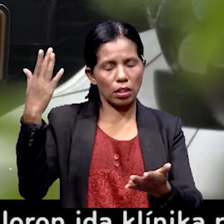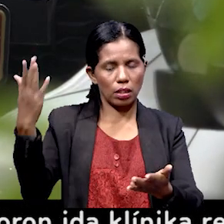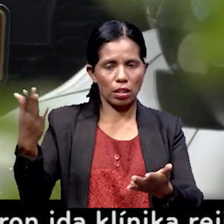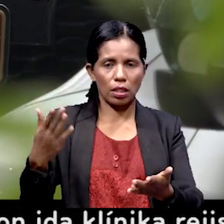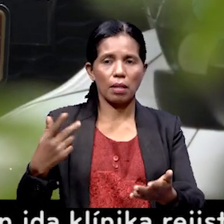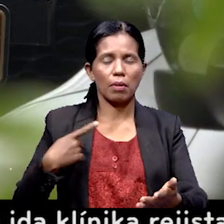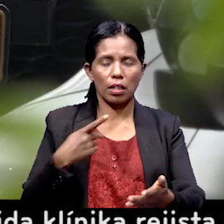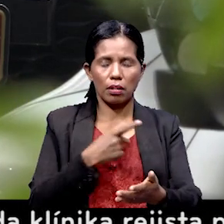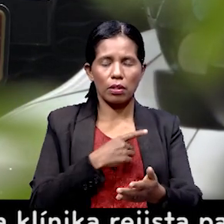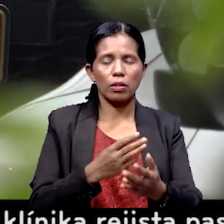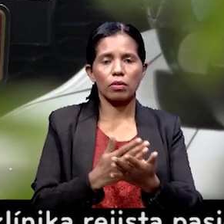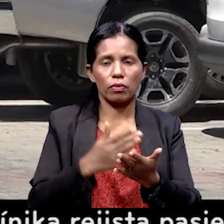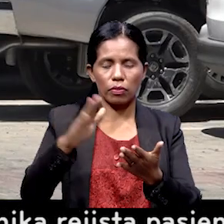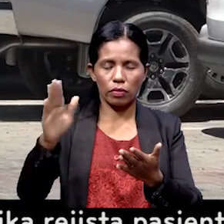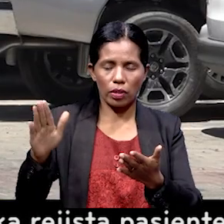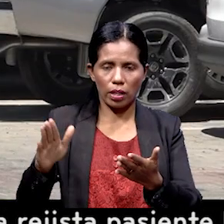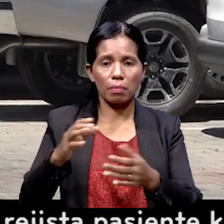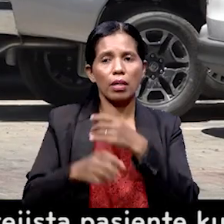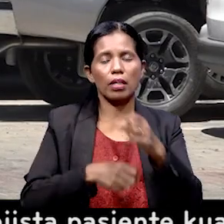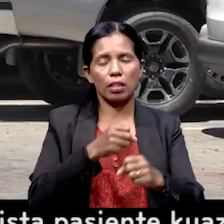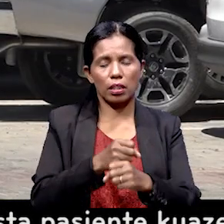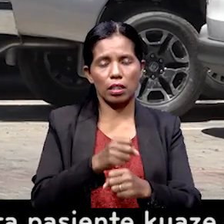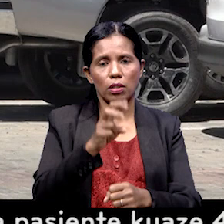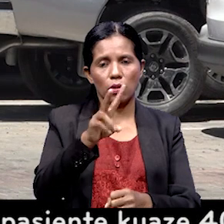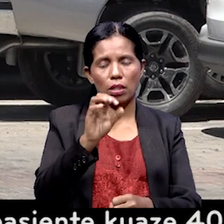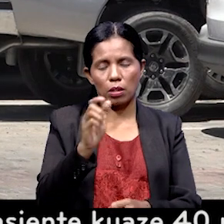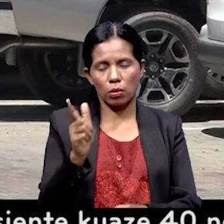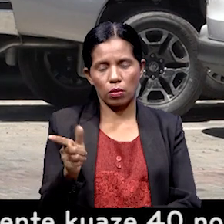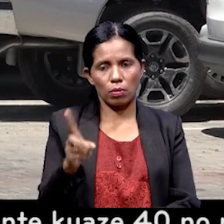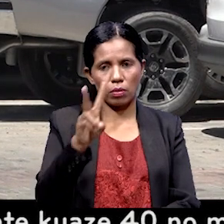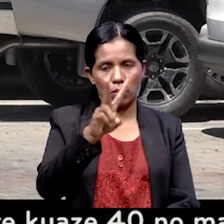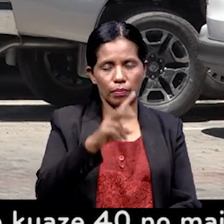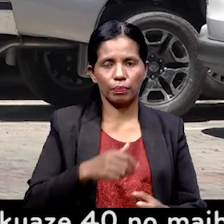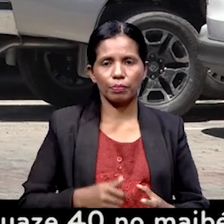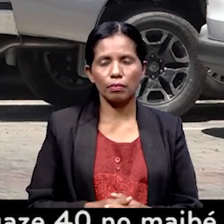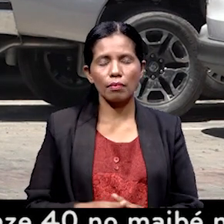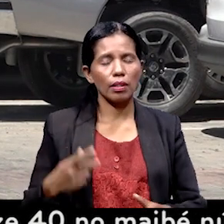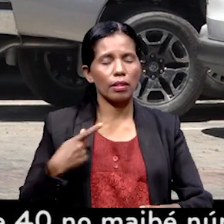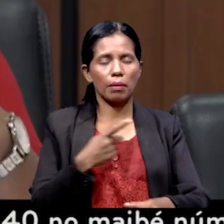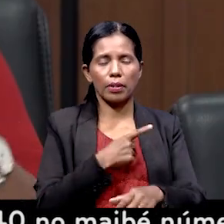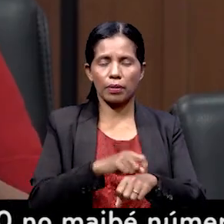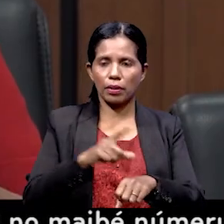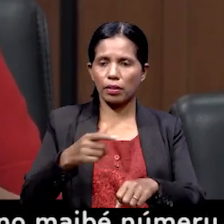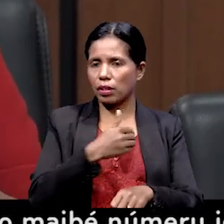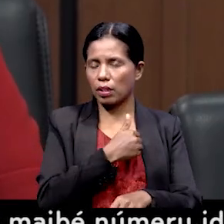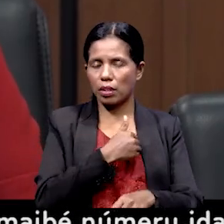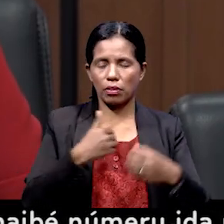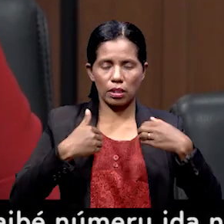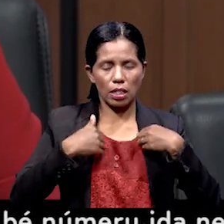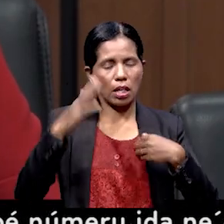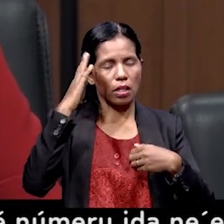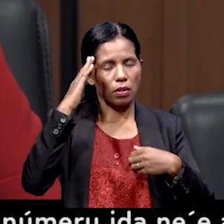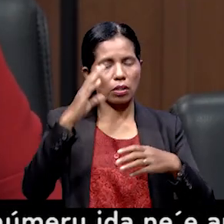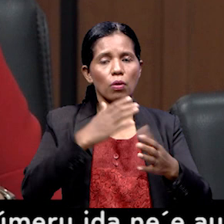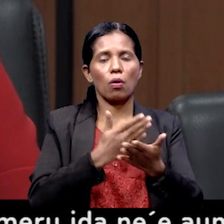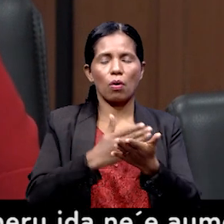faz a cada categoria Sira, Batinan, Rihun Rua, Ruanulo Resin Rua. O Parlamento Nacional se dá a noite de sua careta. Mas bem,